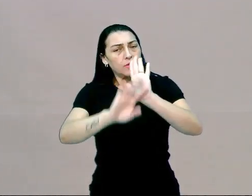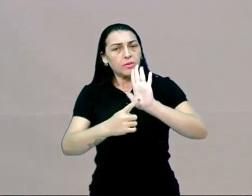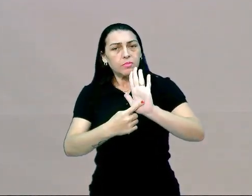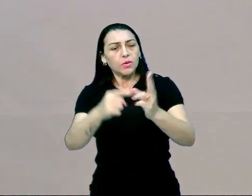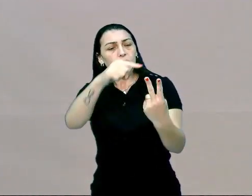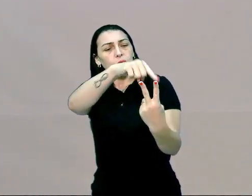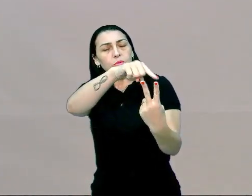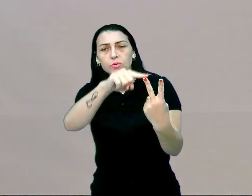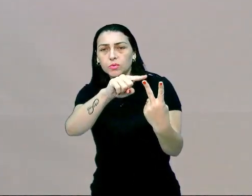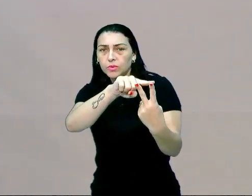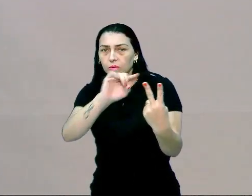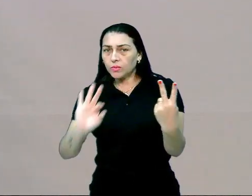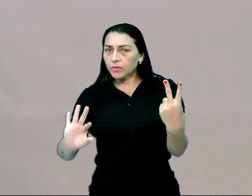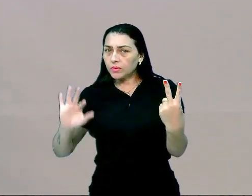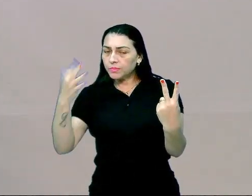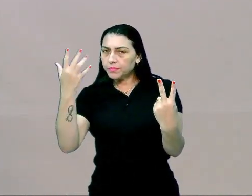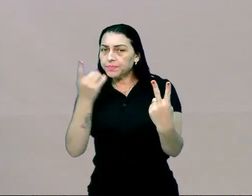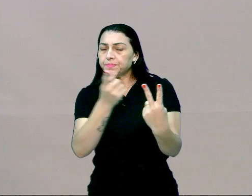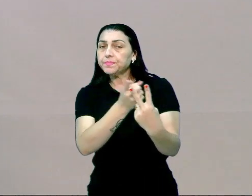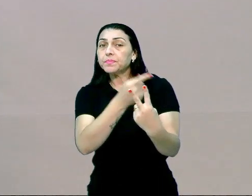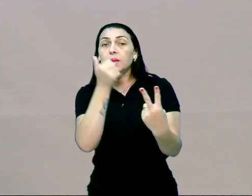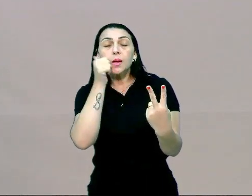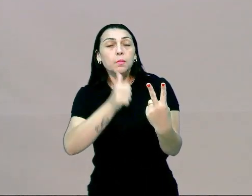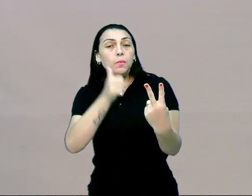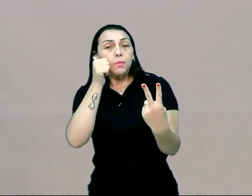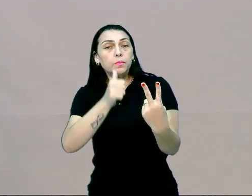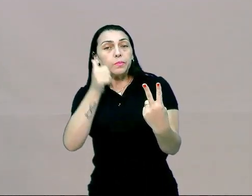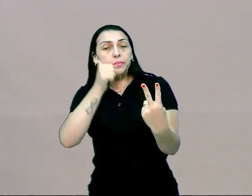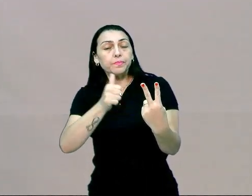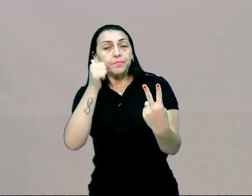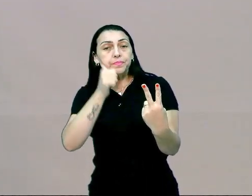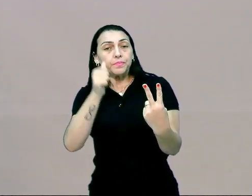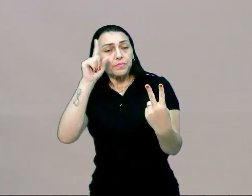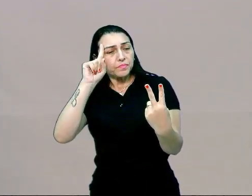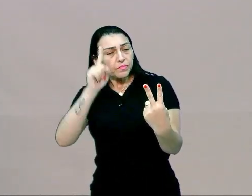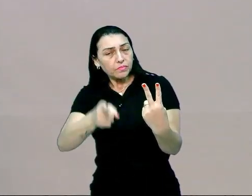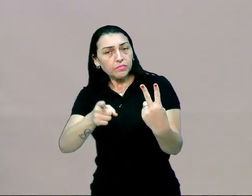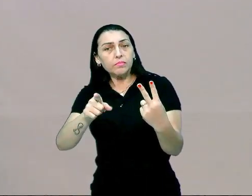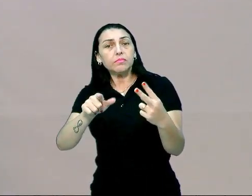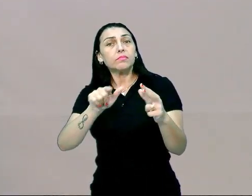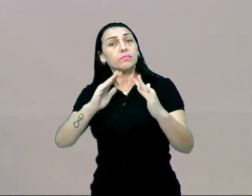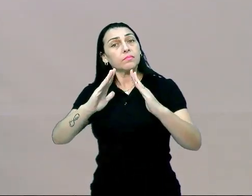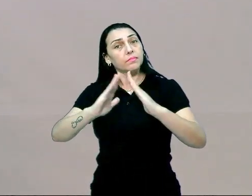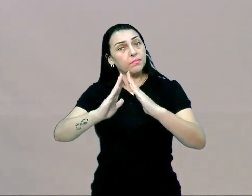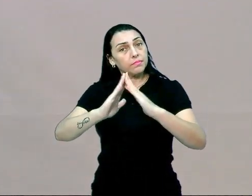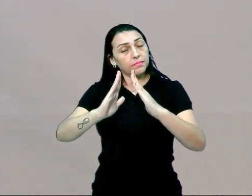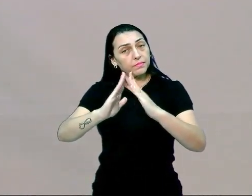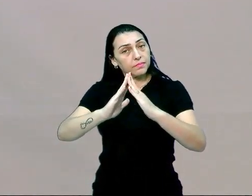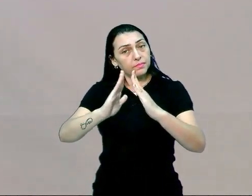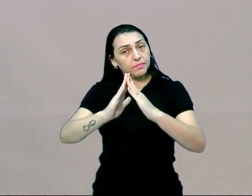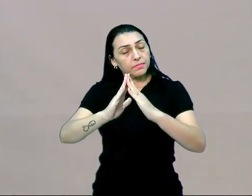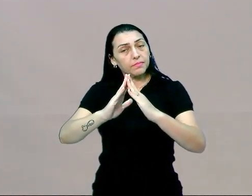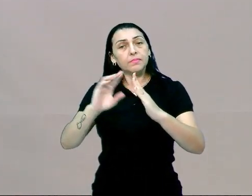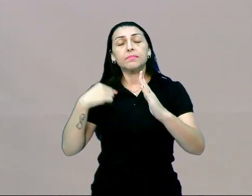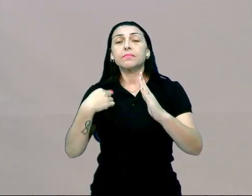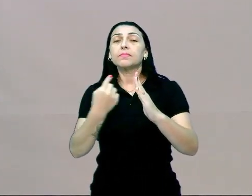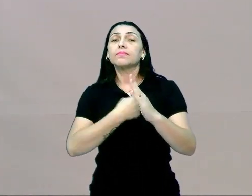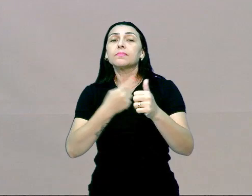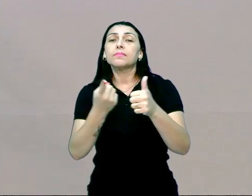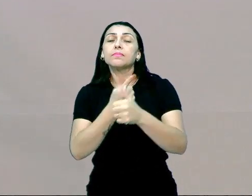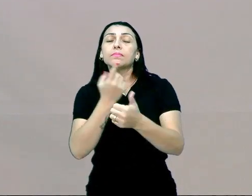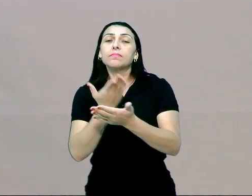duas situações. Mulheres sendo chefes de família. Na nossa